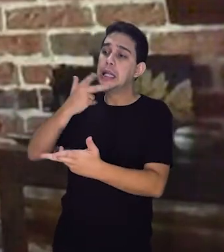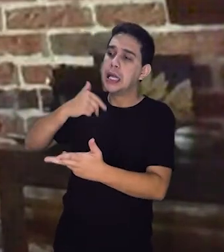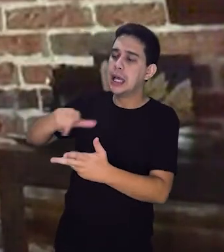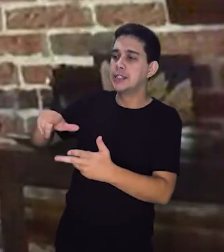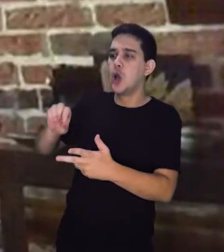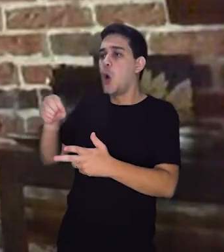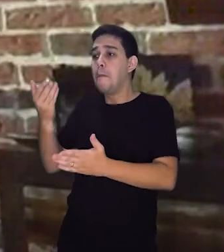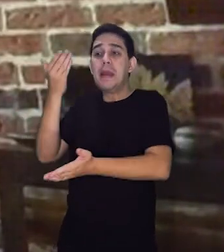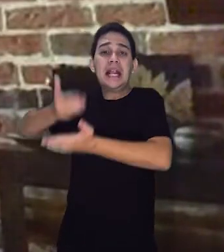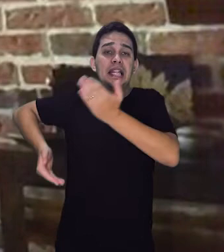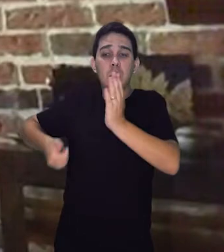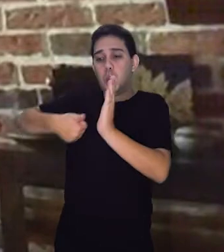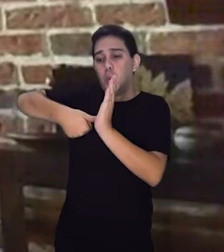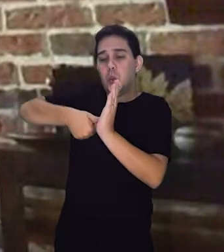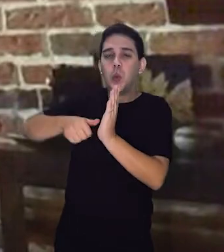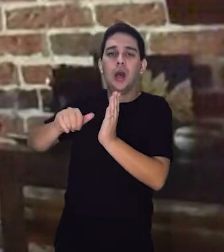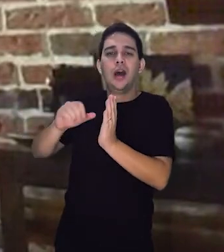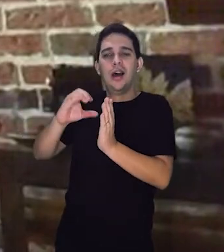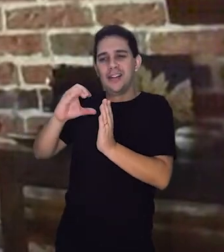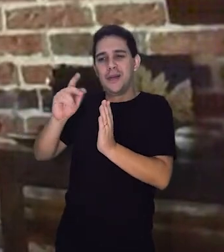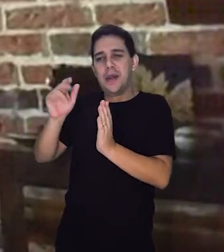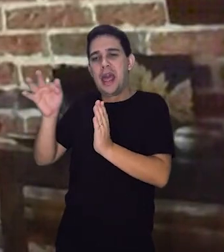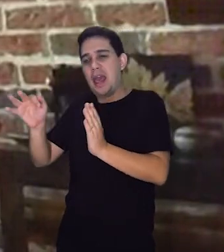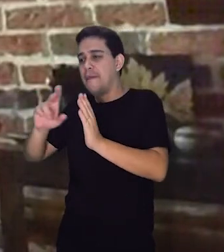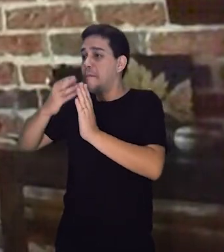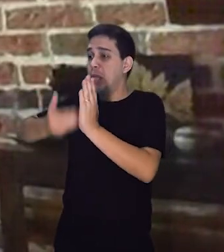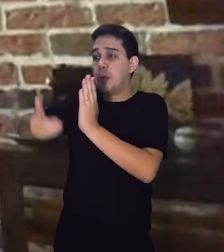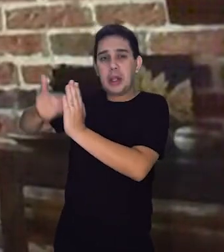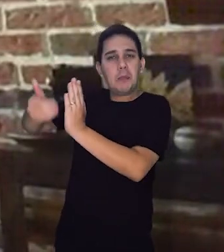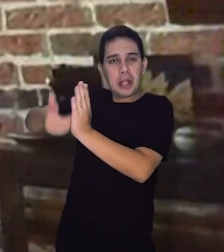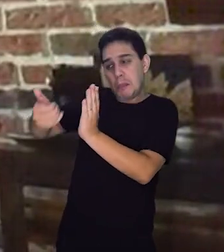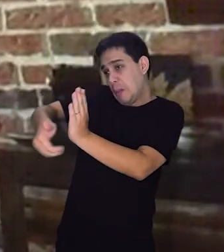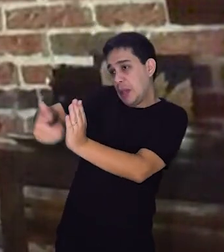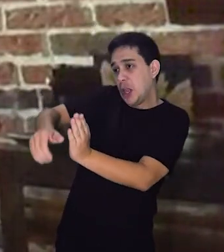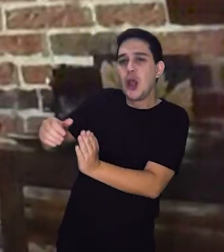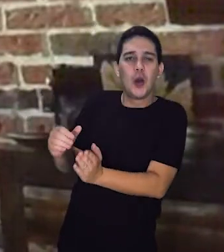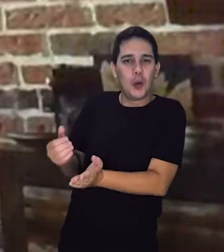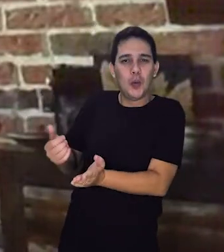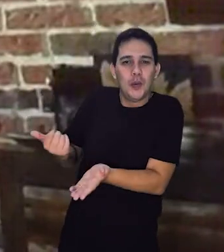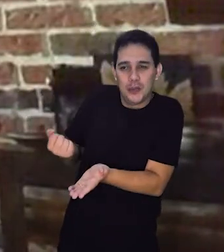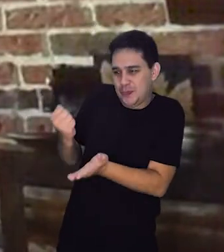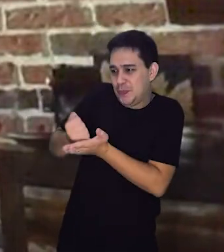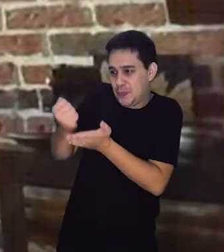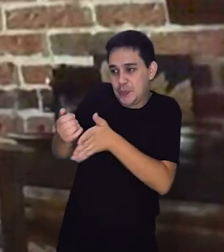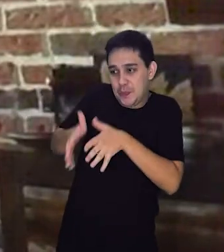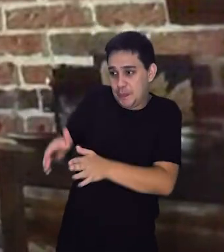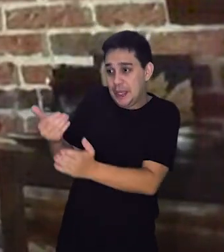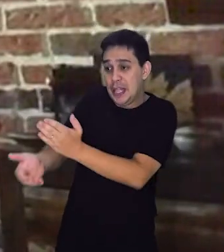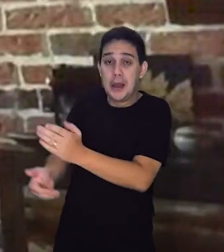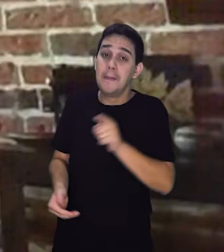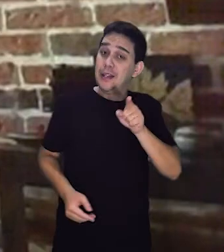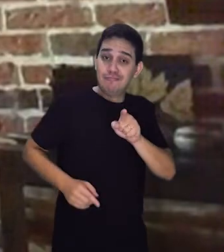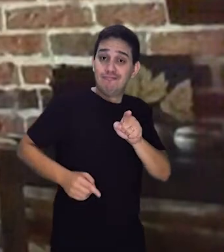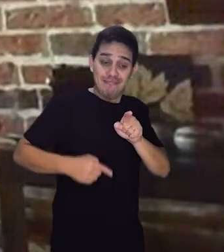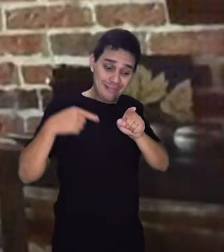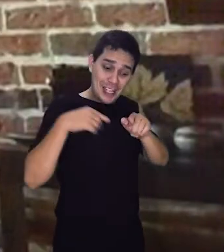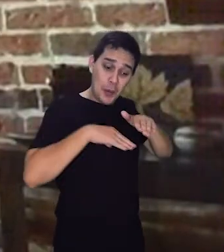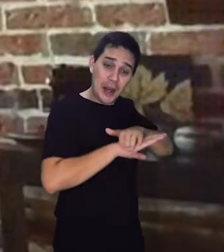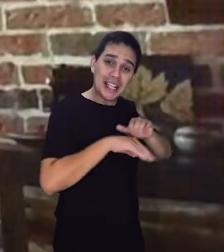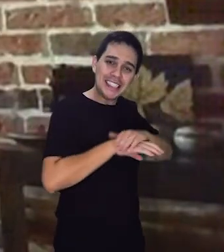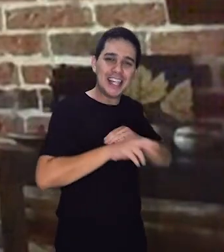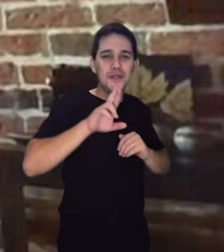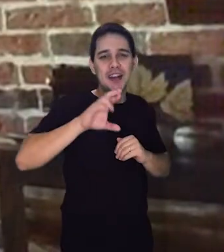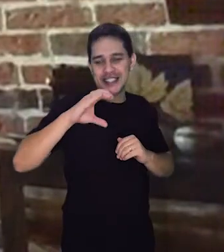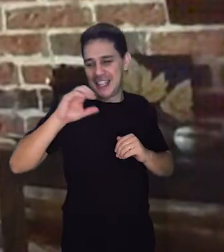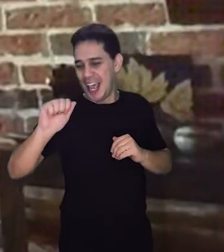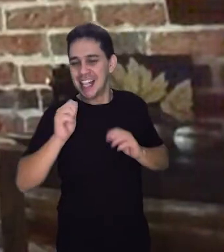isso evita um retrabalho. Você consegue garantir que aquela documentação vai estar disponível não só para a rede,